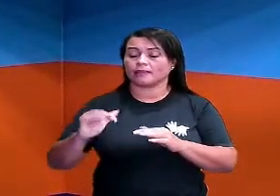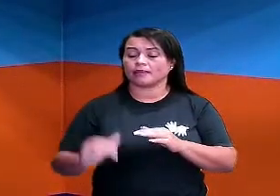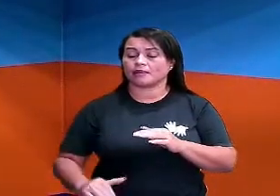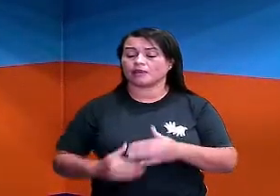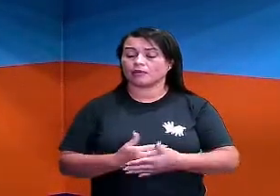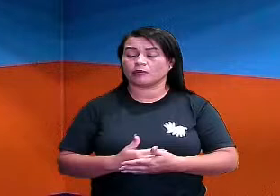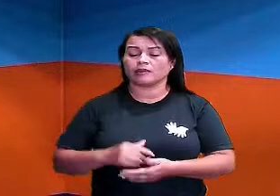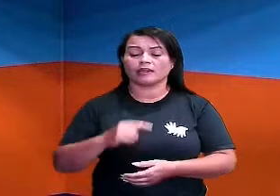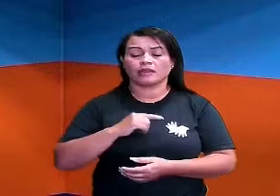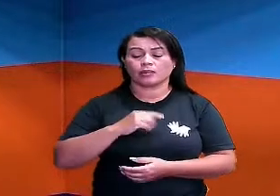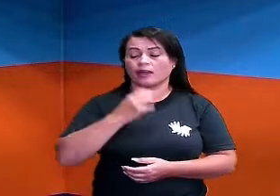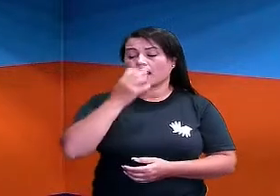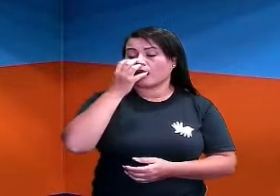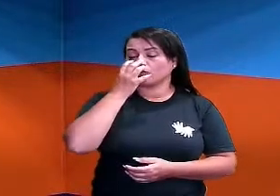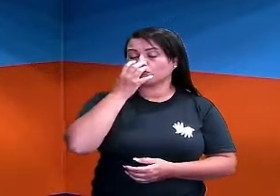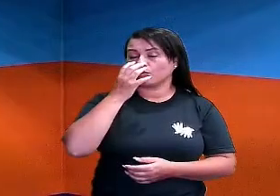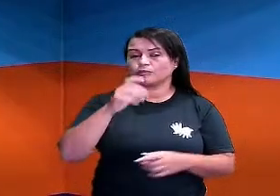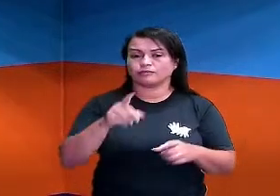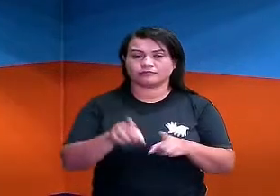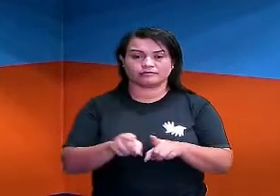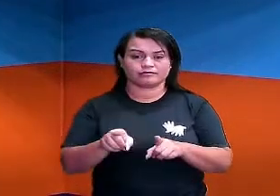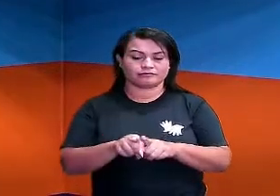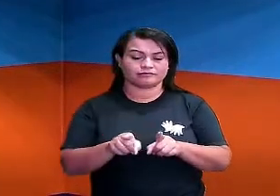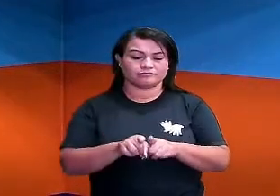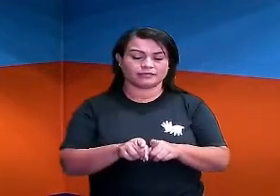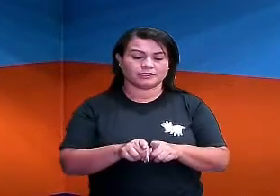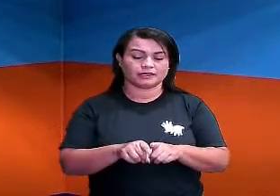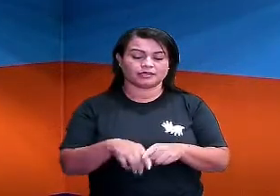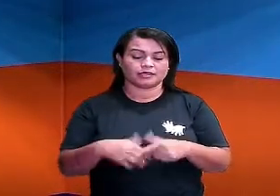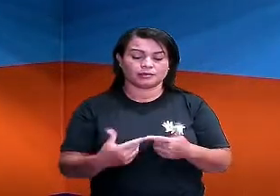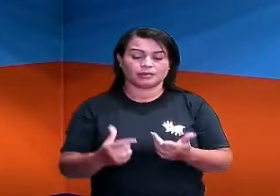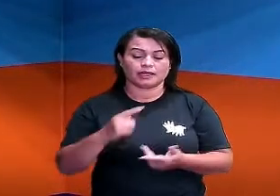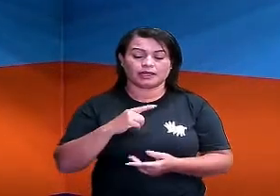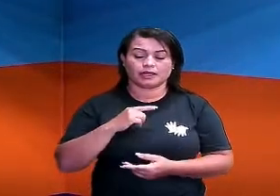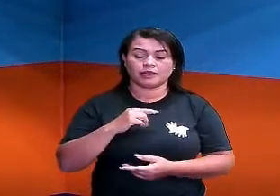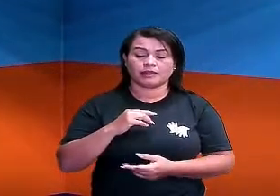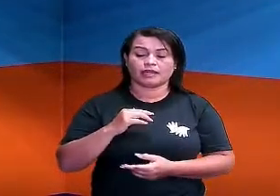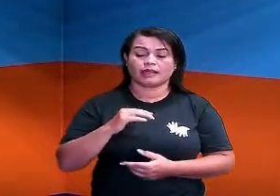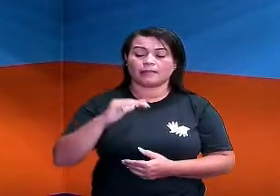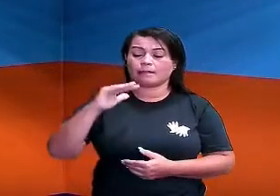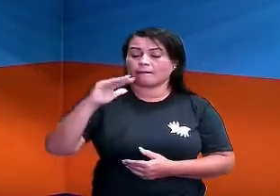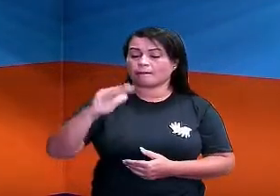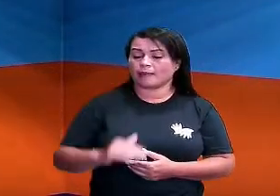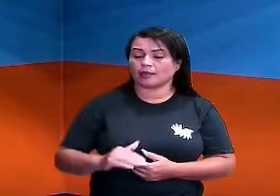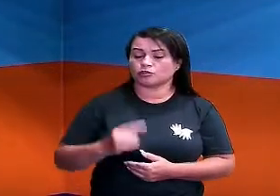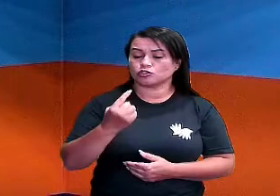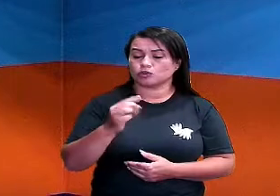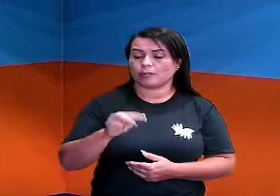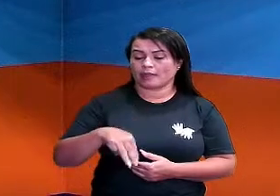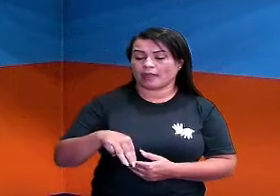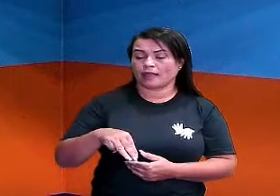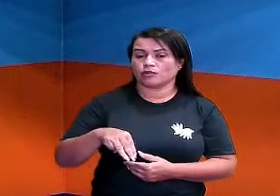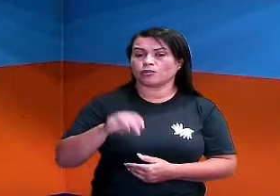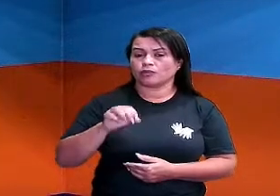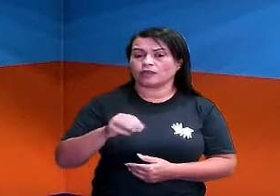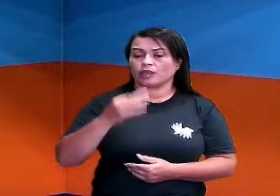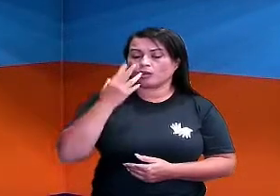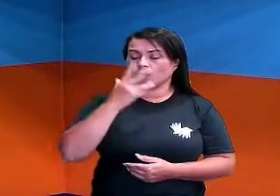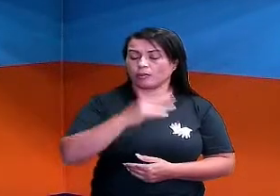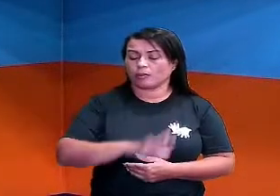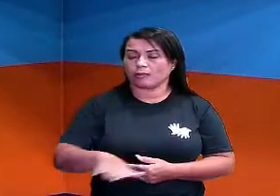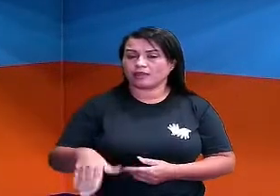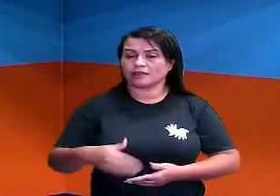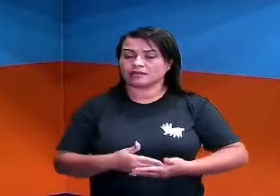tem o cachorrinho, tá certo? Então, quem tem menos do que 1 metro o bebezinho, que é a criança que está de fralda,